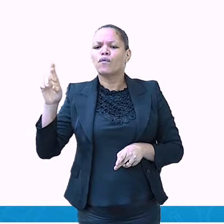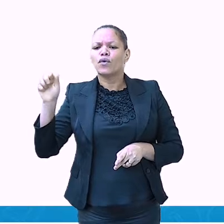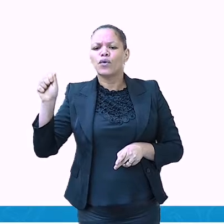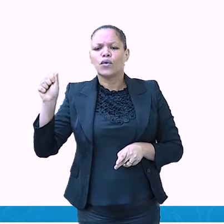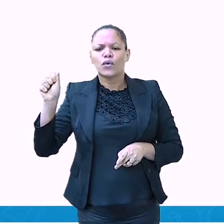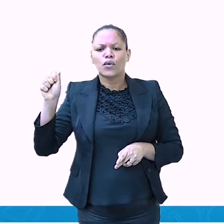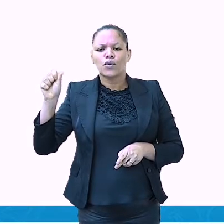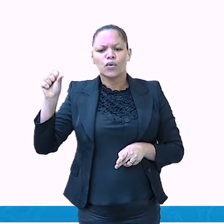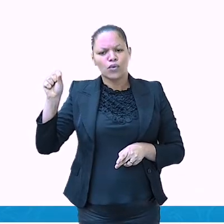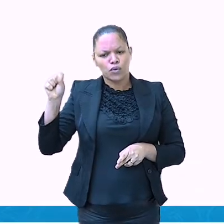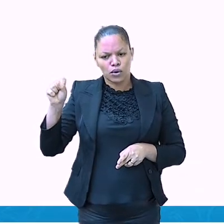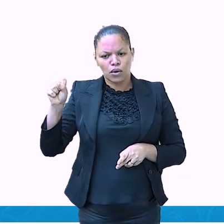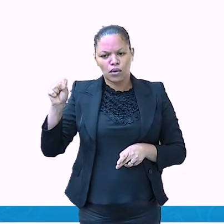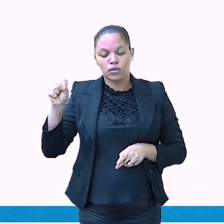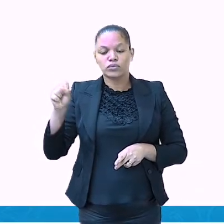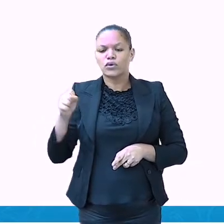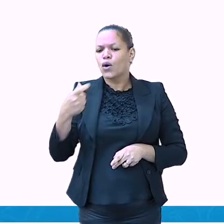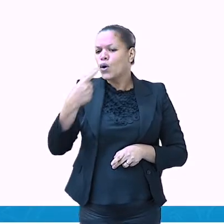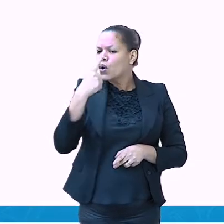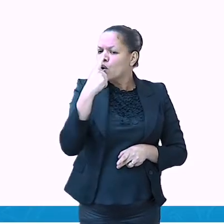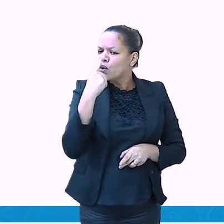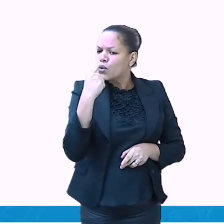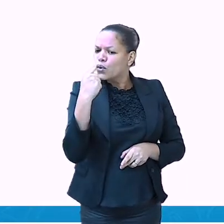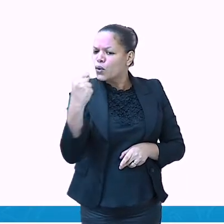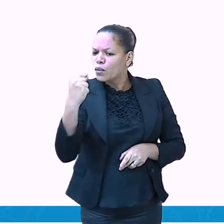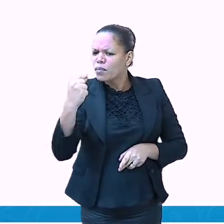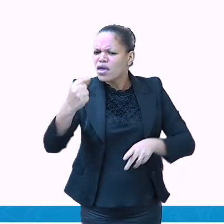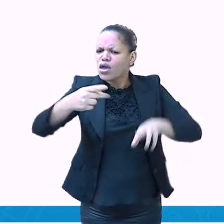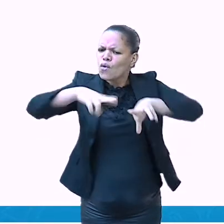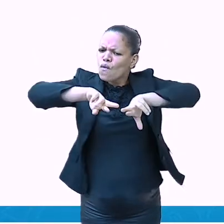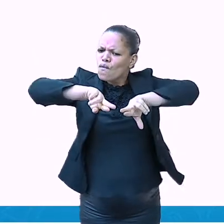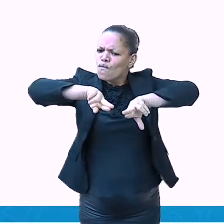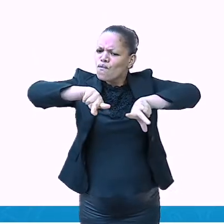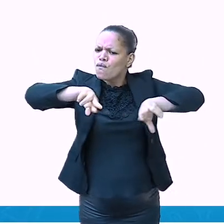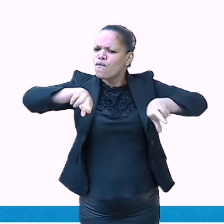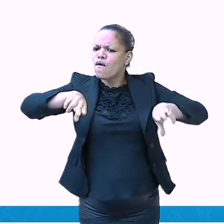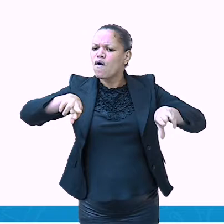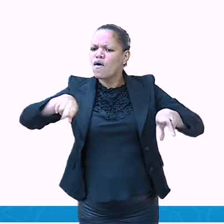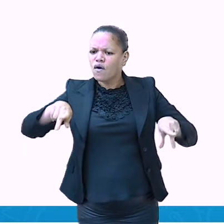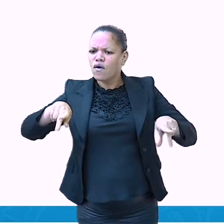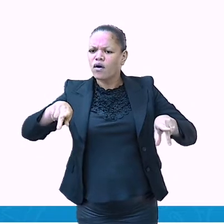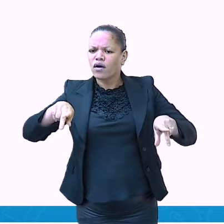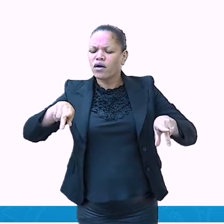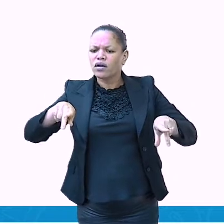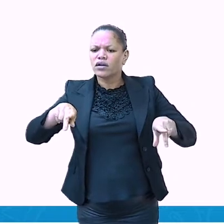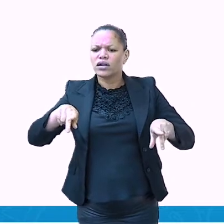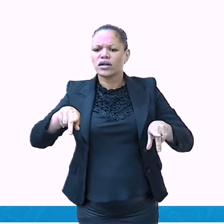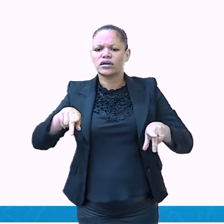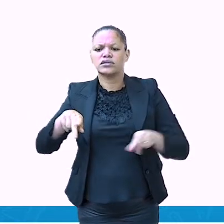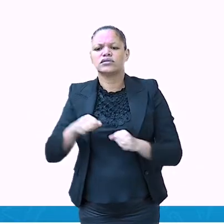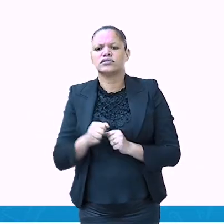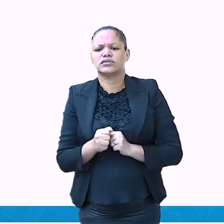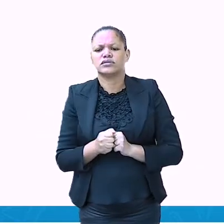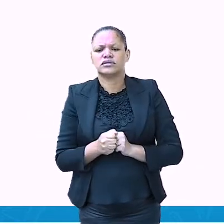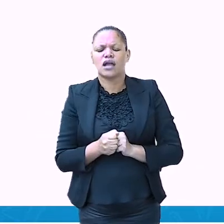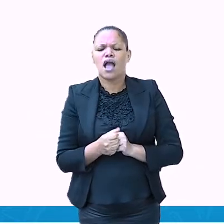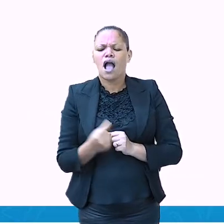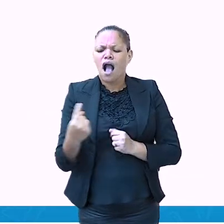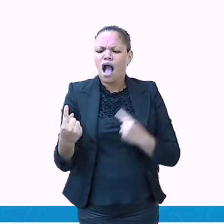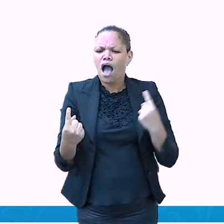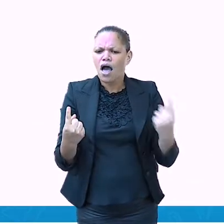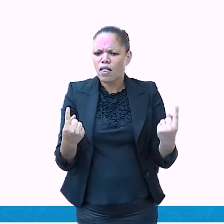forma, aves carnívoras têm o formato do bico de outra forma, diferente, e